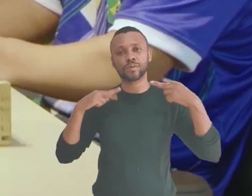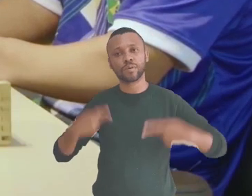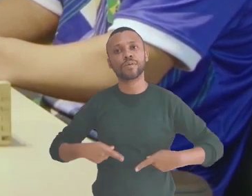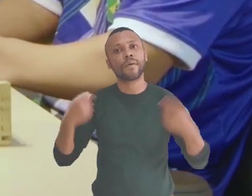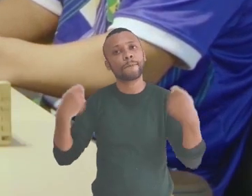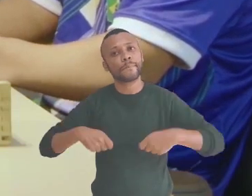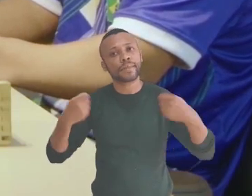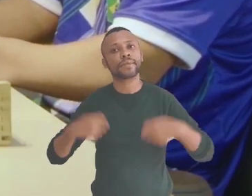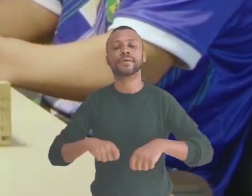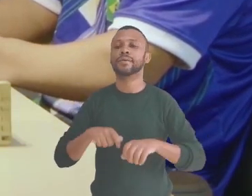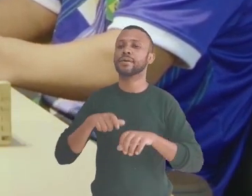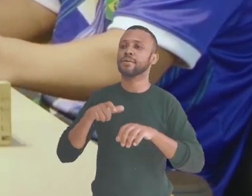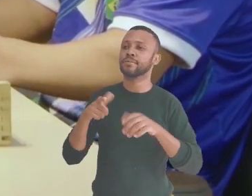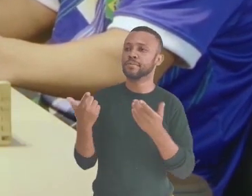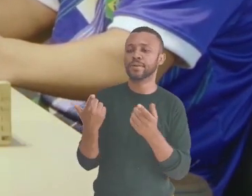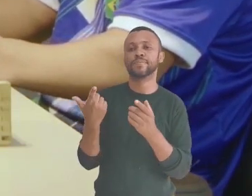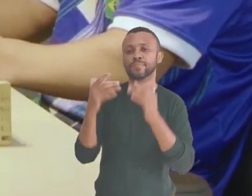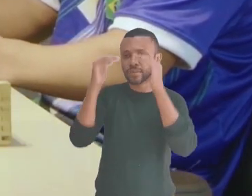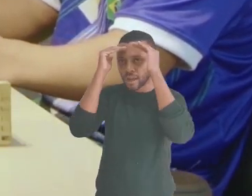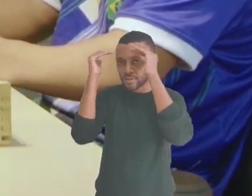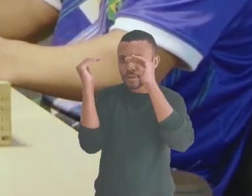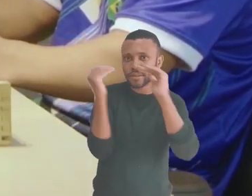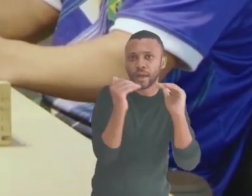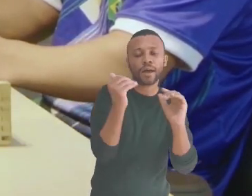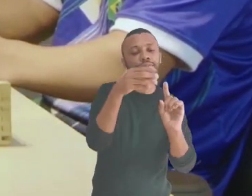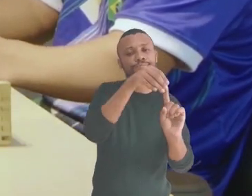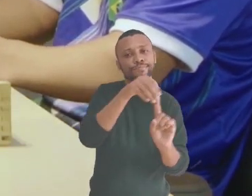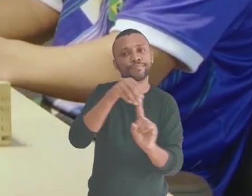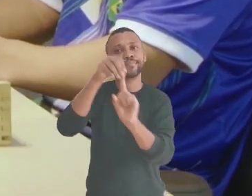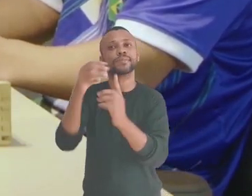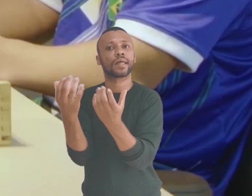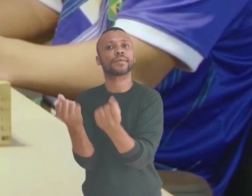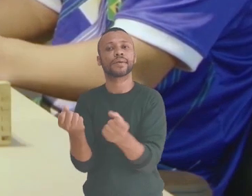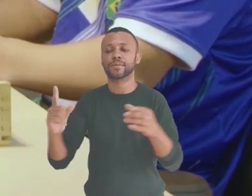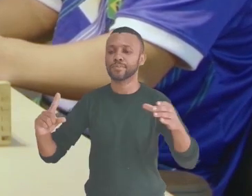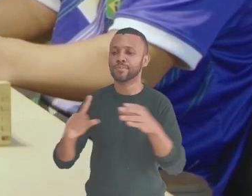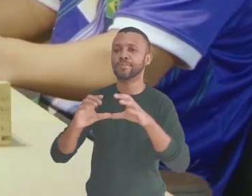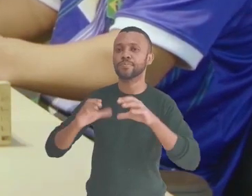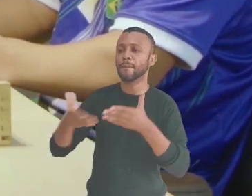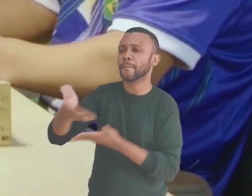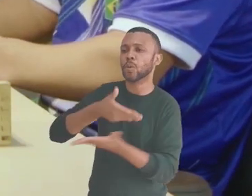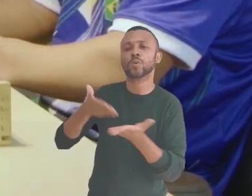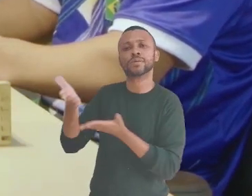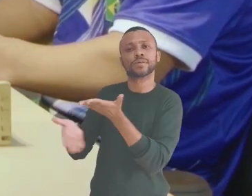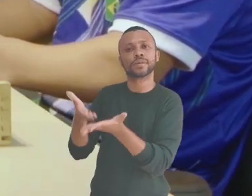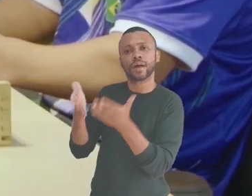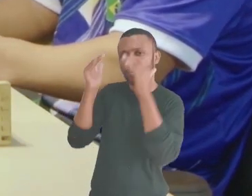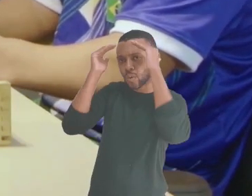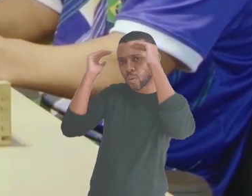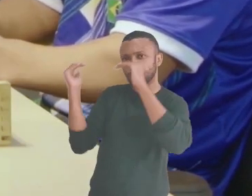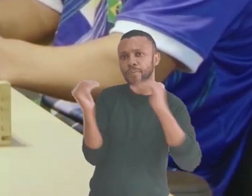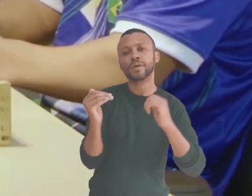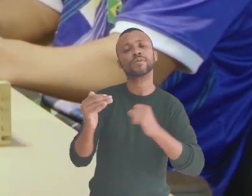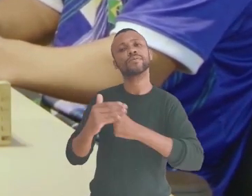precisa, quer ser reconhecido, respeitado, quer estar sendo tratado com respeito, com carinho